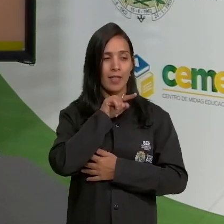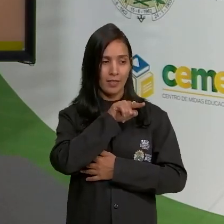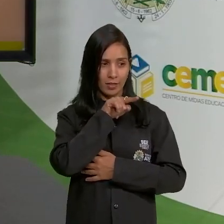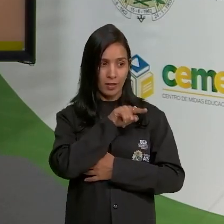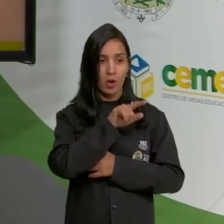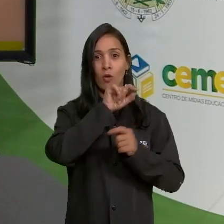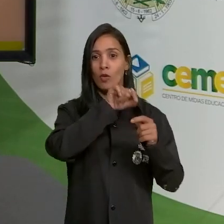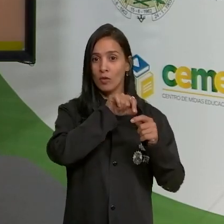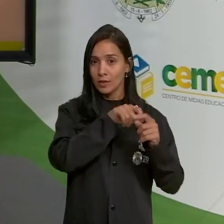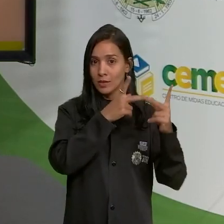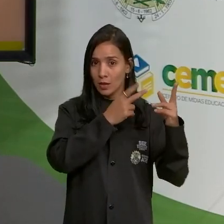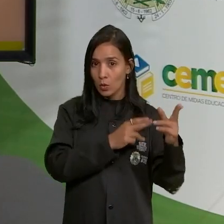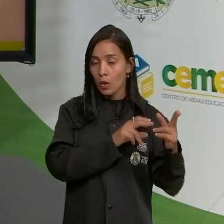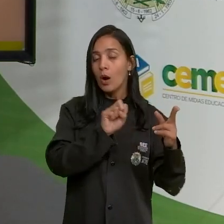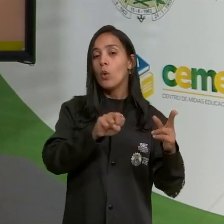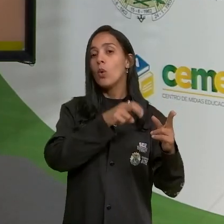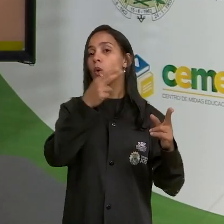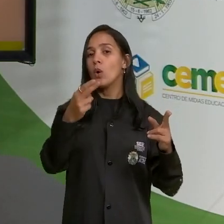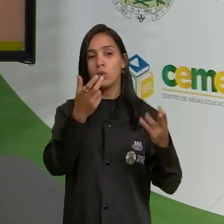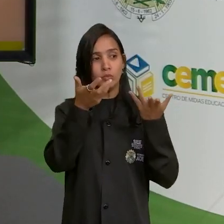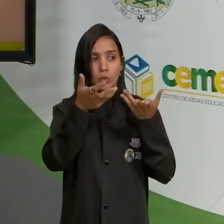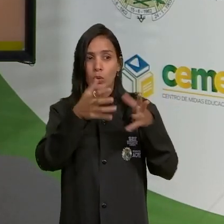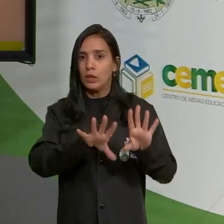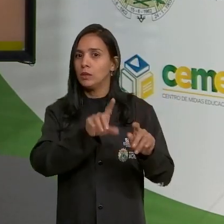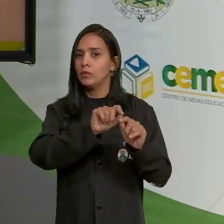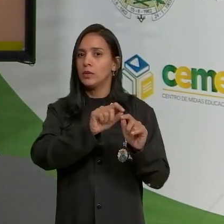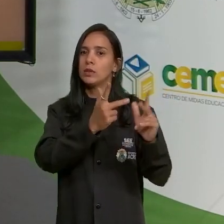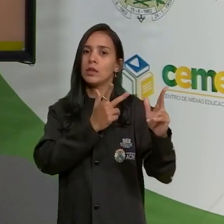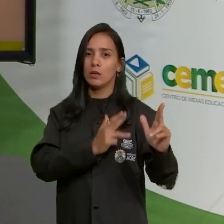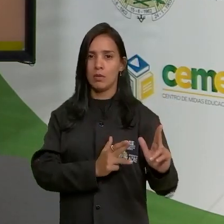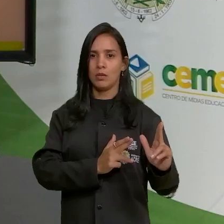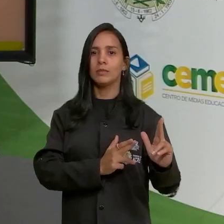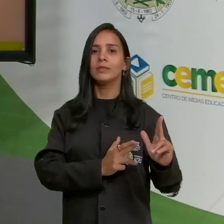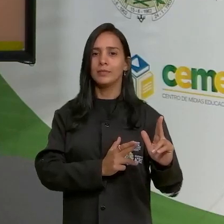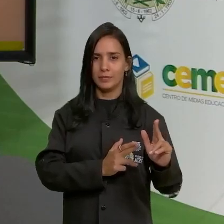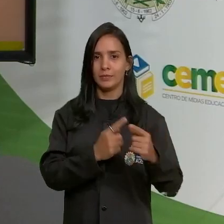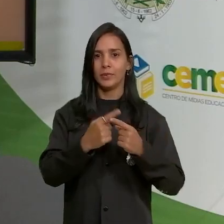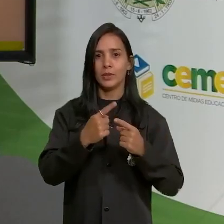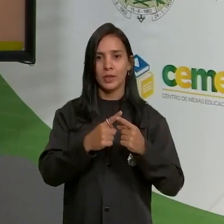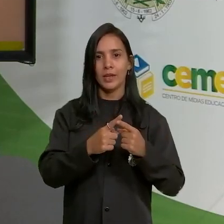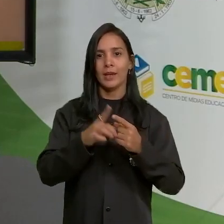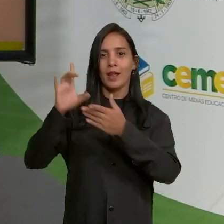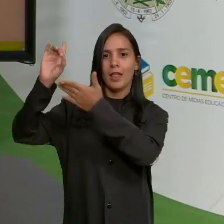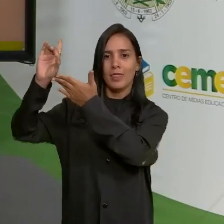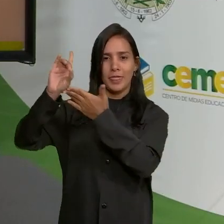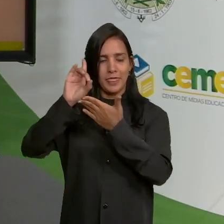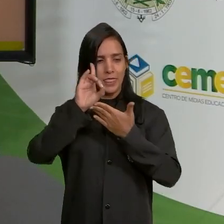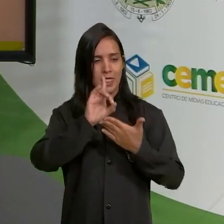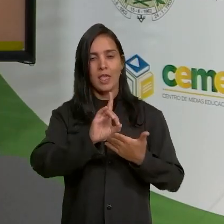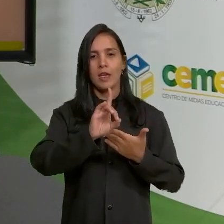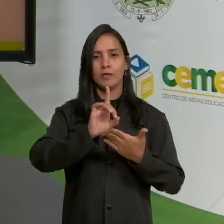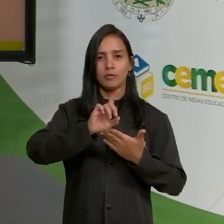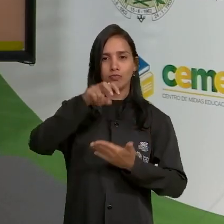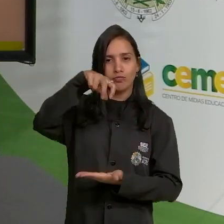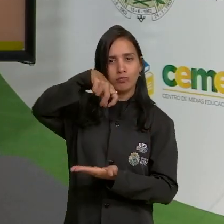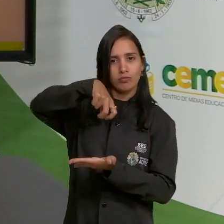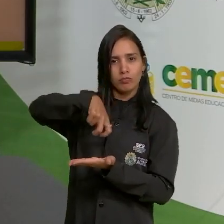caso, estava fazendo para não ser repreendido pelos deuses, não ter esse castigo. Então, eles traziam